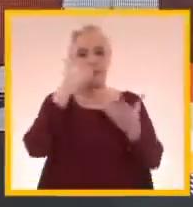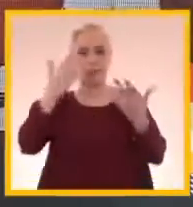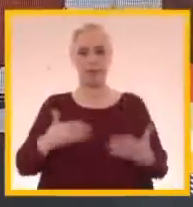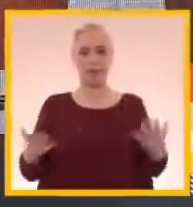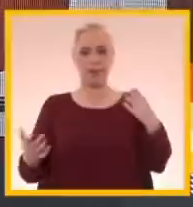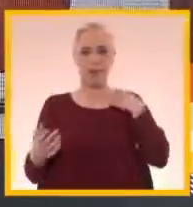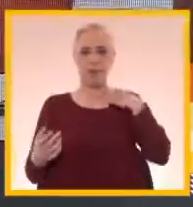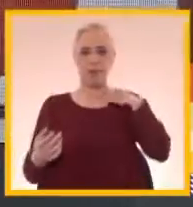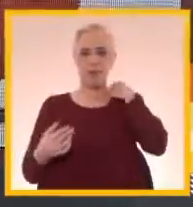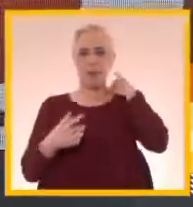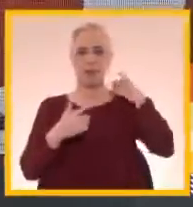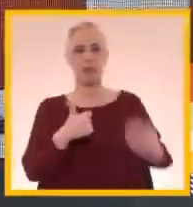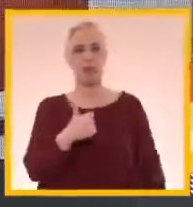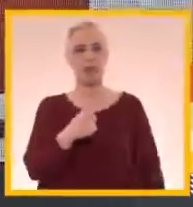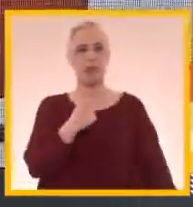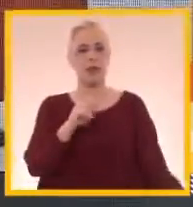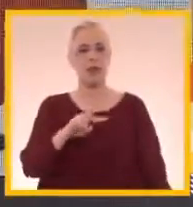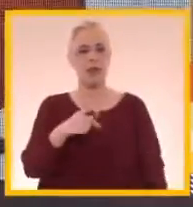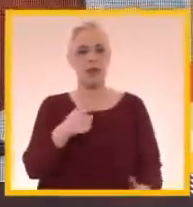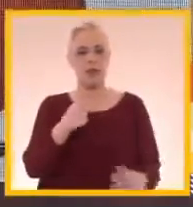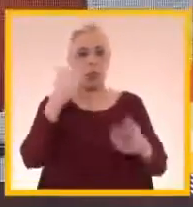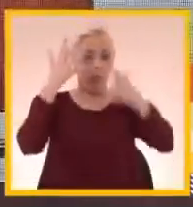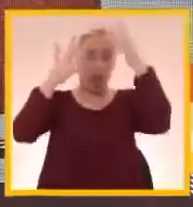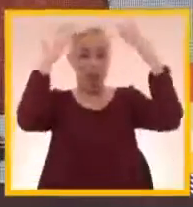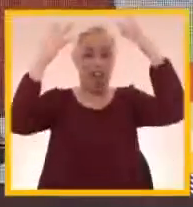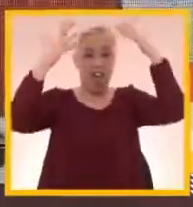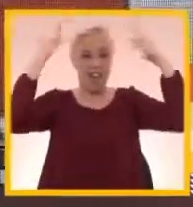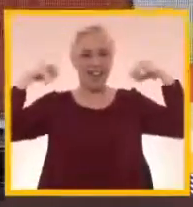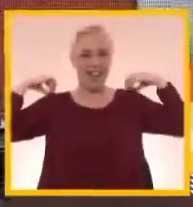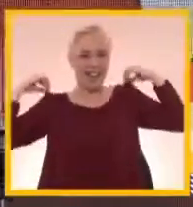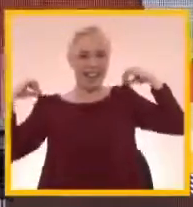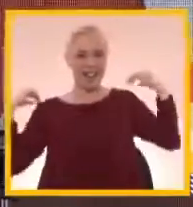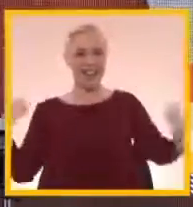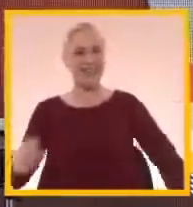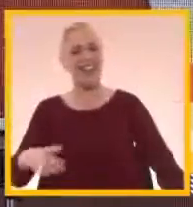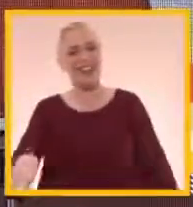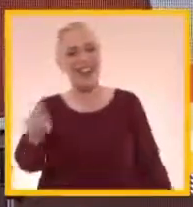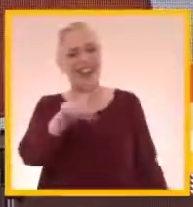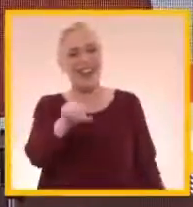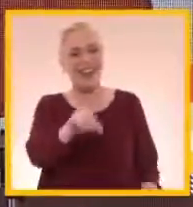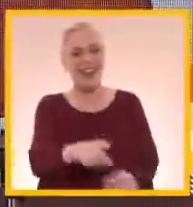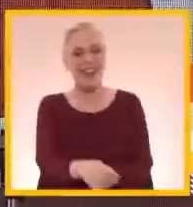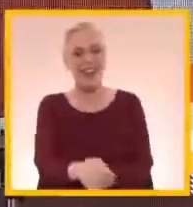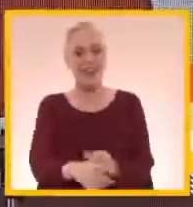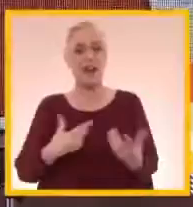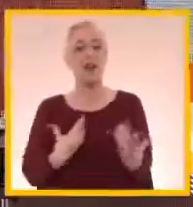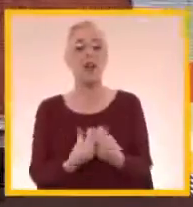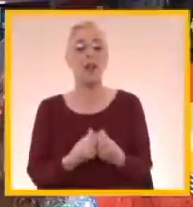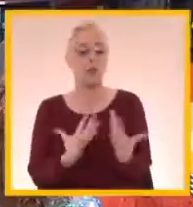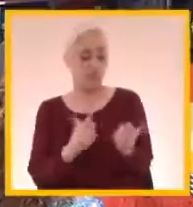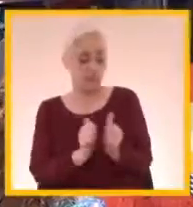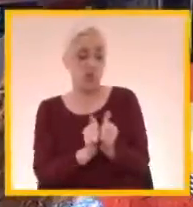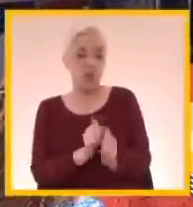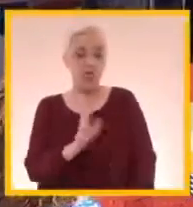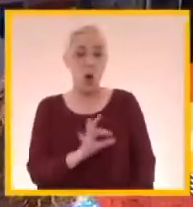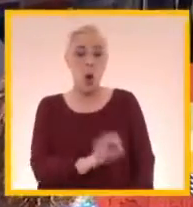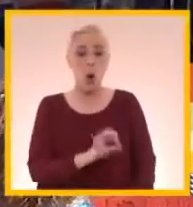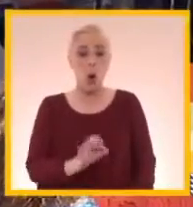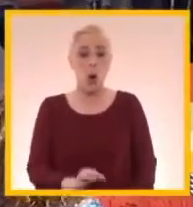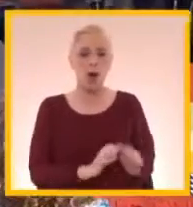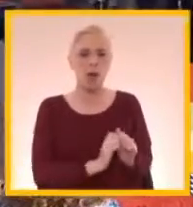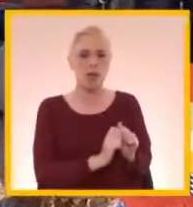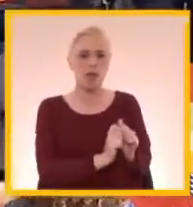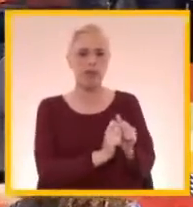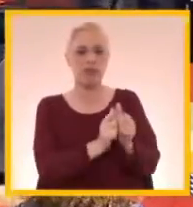apresentá-los então. Olha o Bento, que está hoje um bocadinho desgadilhado. Ganda Bento. Já está comigo desde 88. o que é no fantástico. No ano